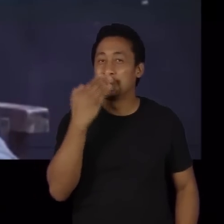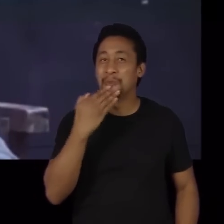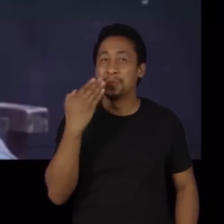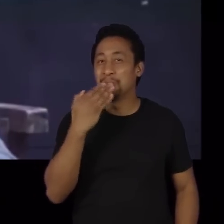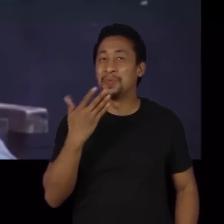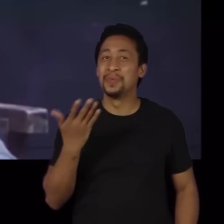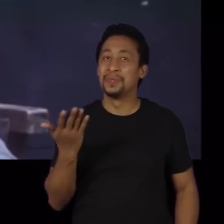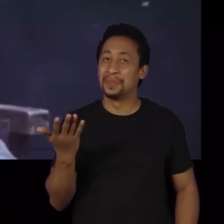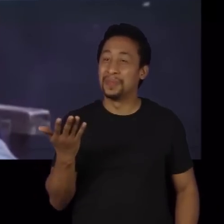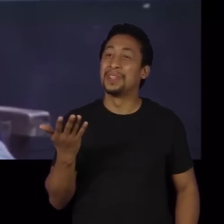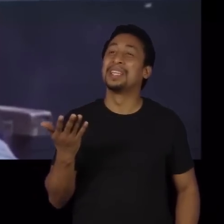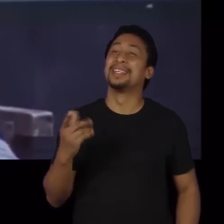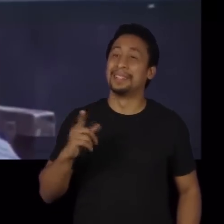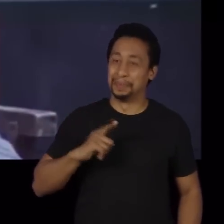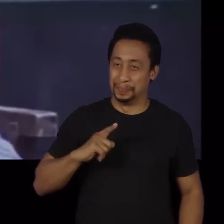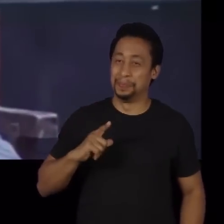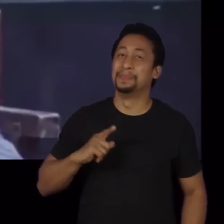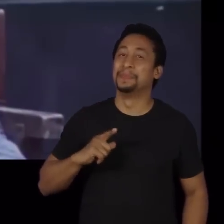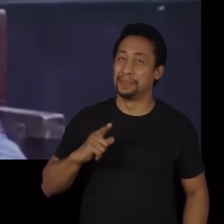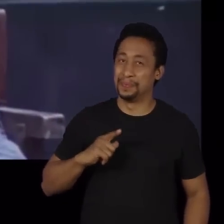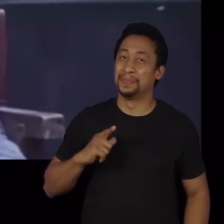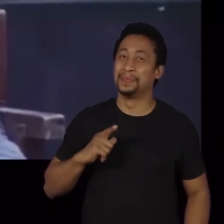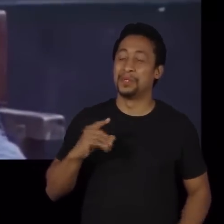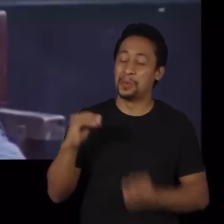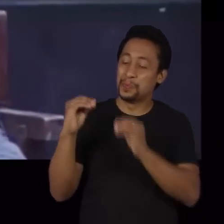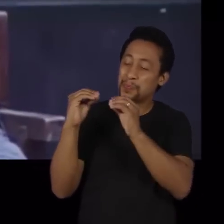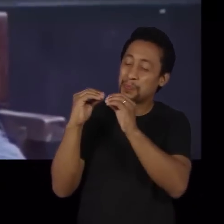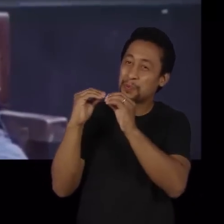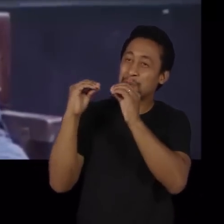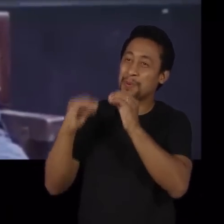que ele tem. Vamos lá.